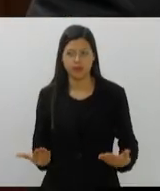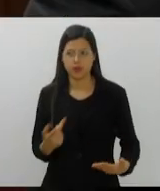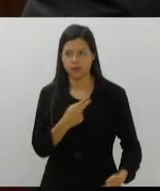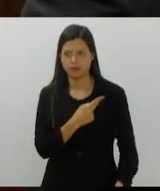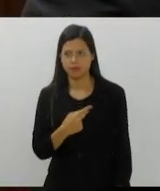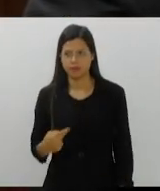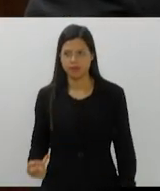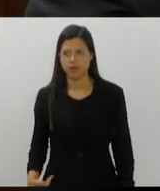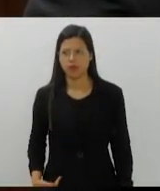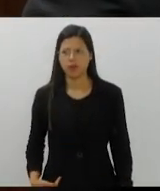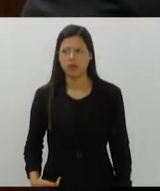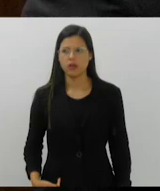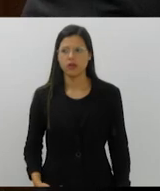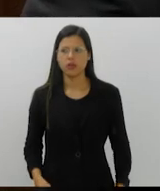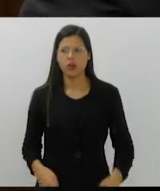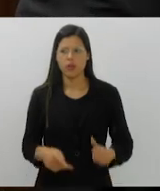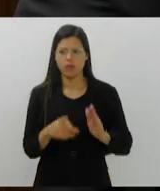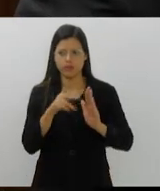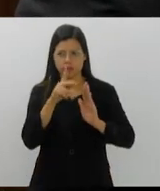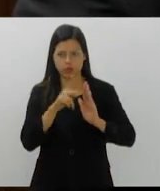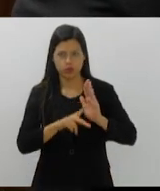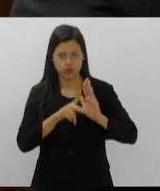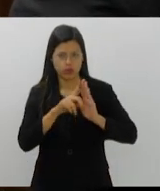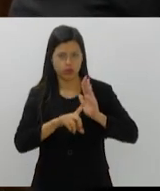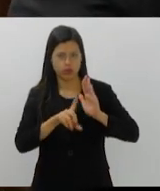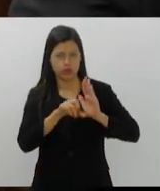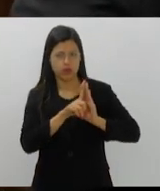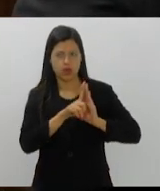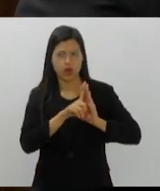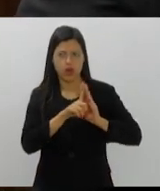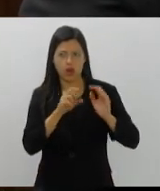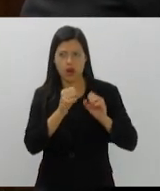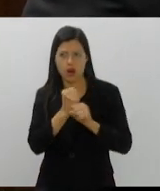este é um projeto de lei de